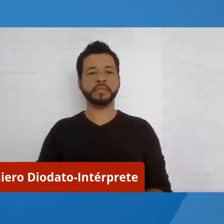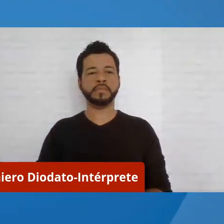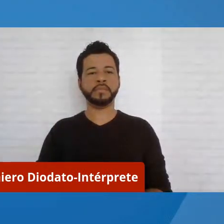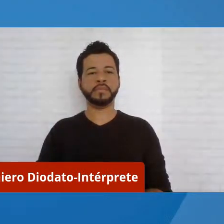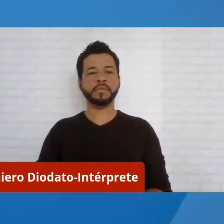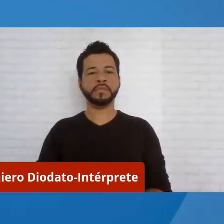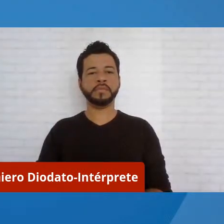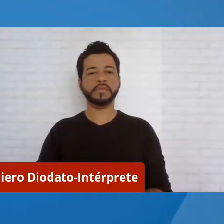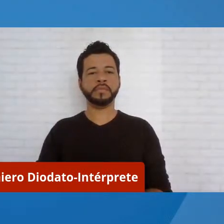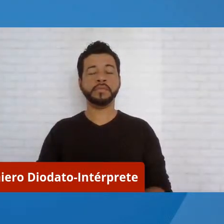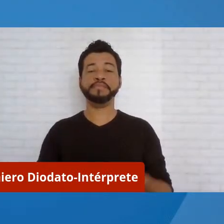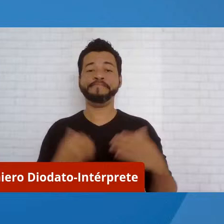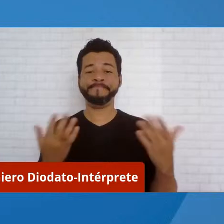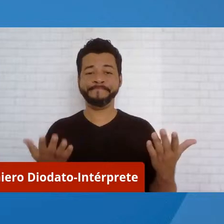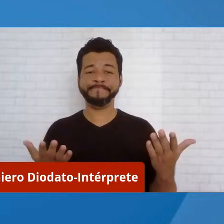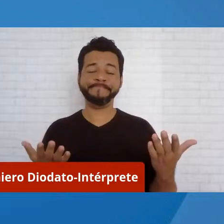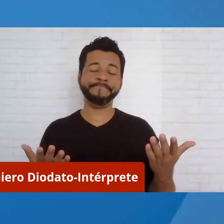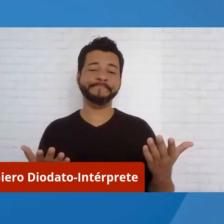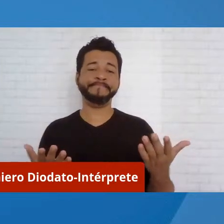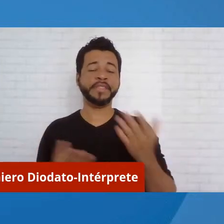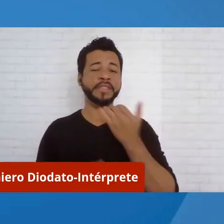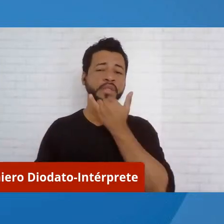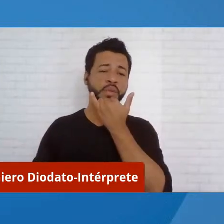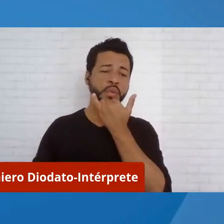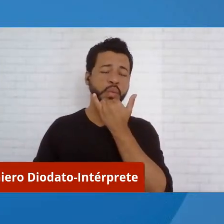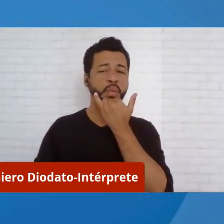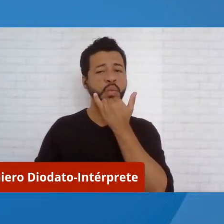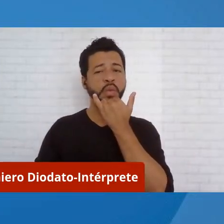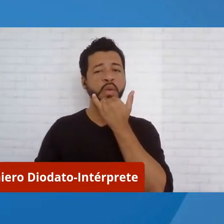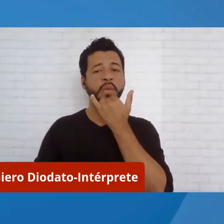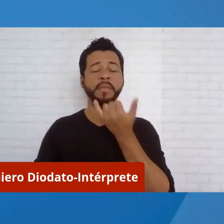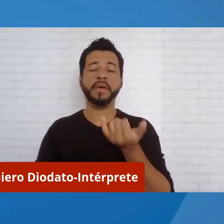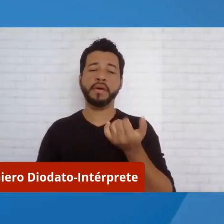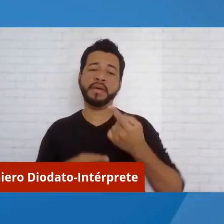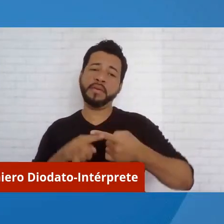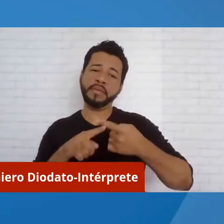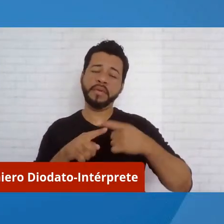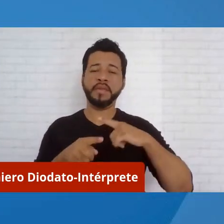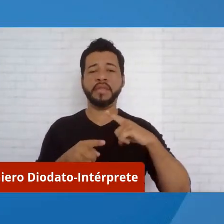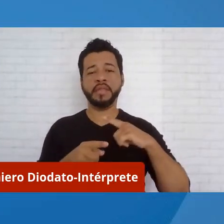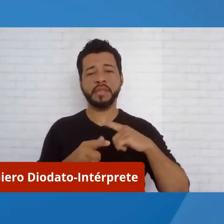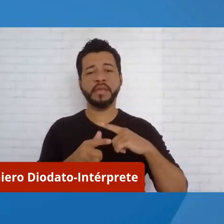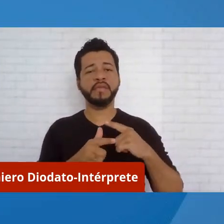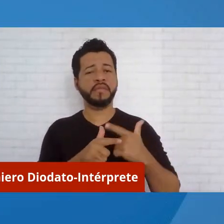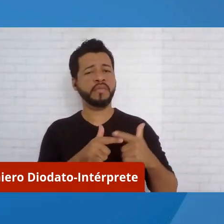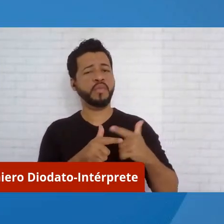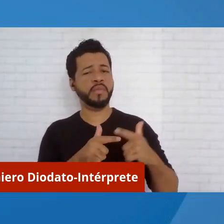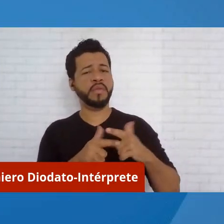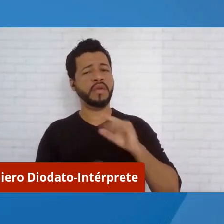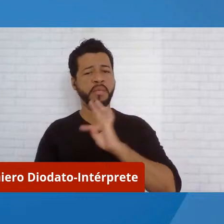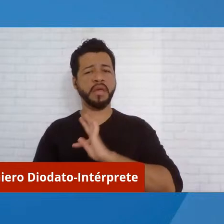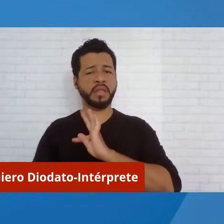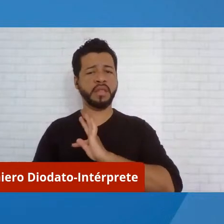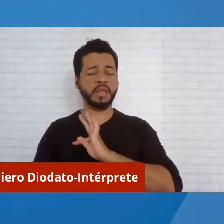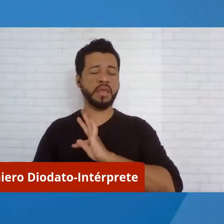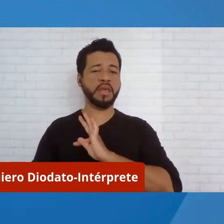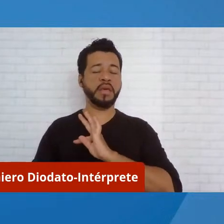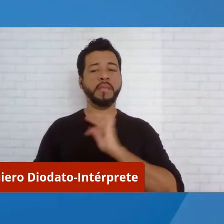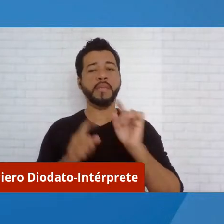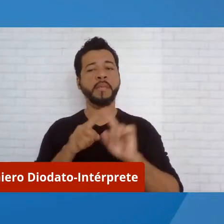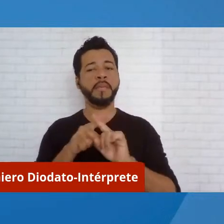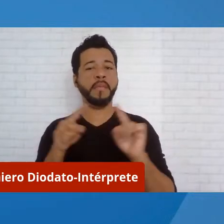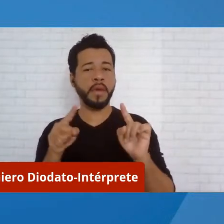Bom, gente, desculpem, a gente teve um probleminha técnico, mas